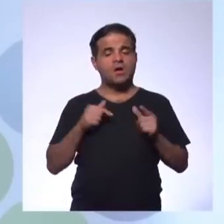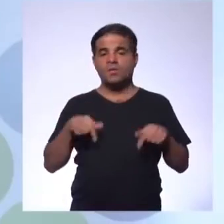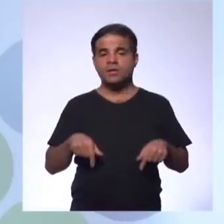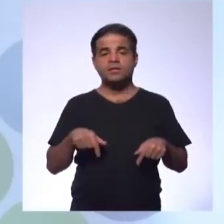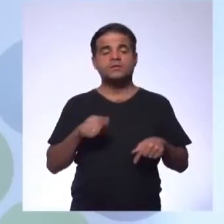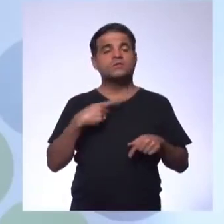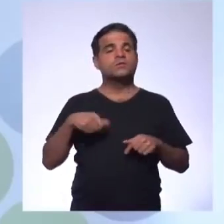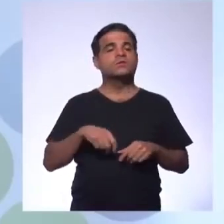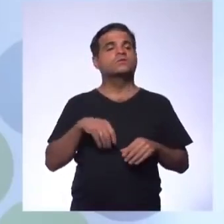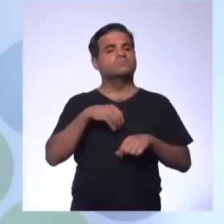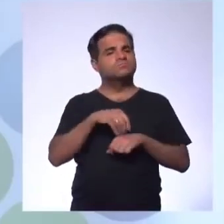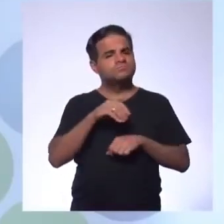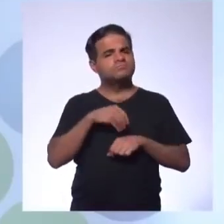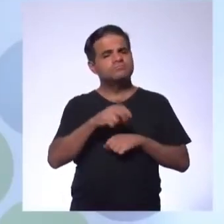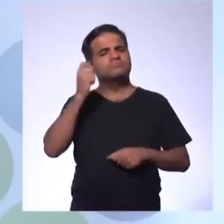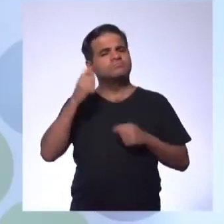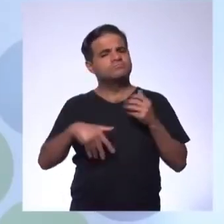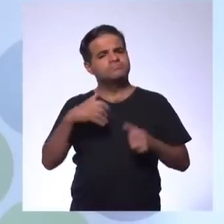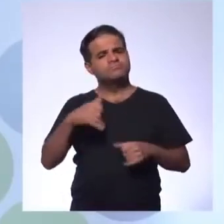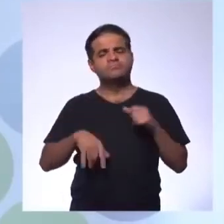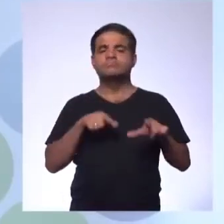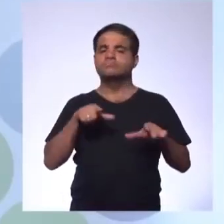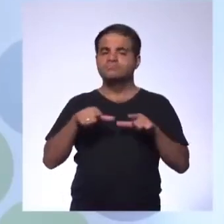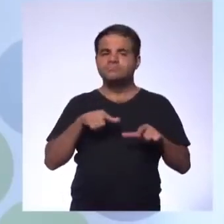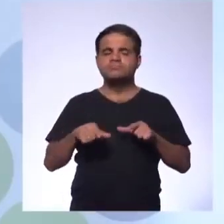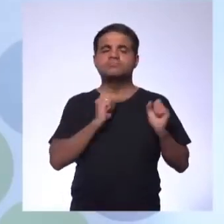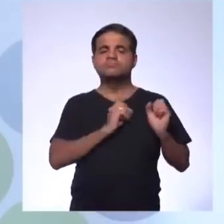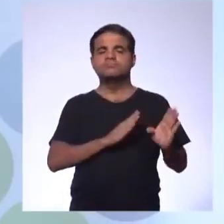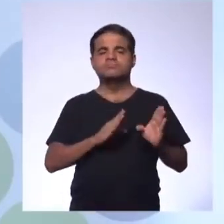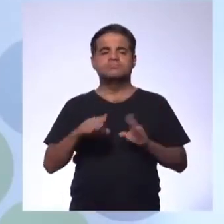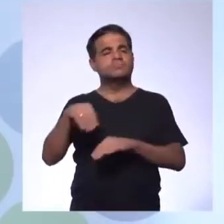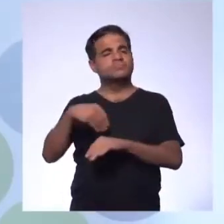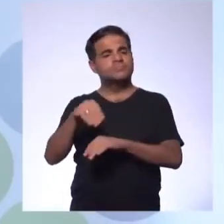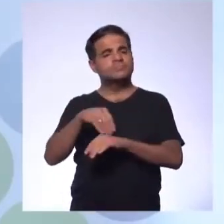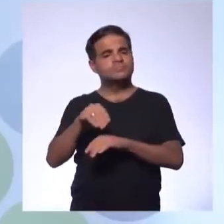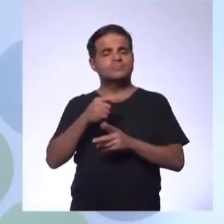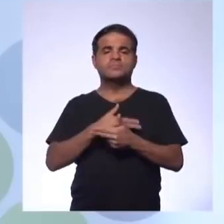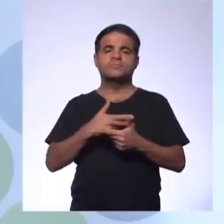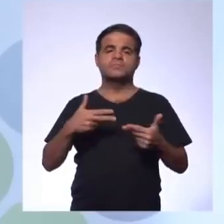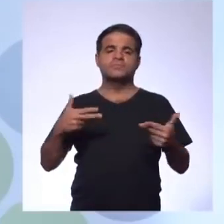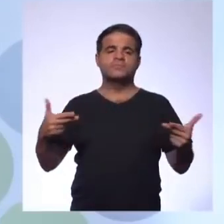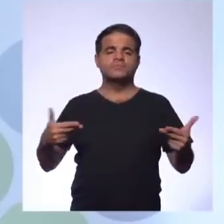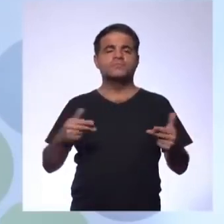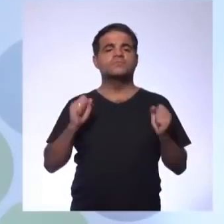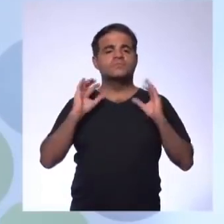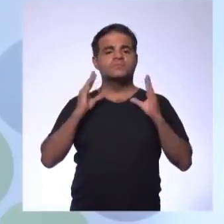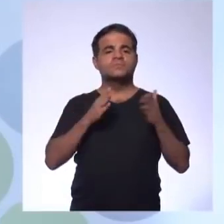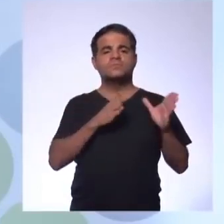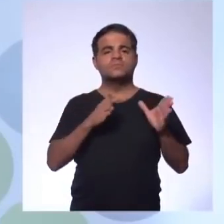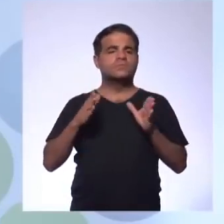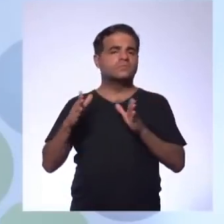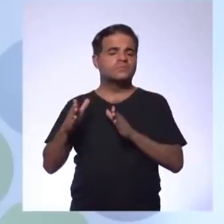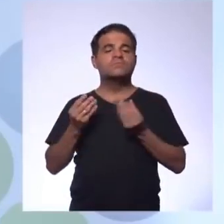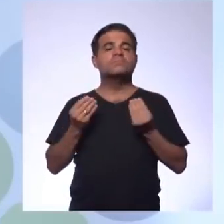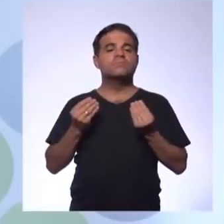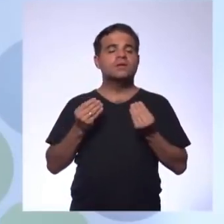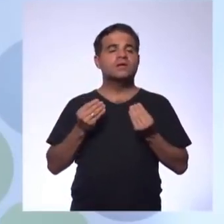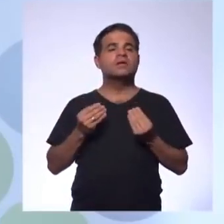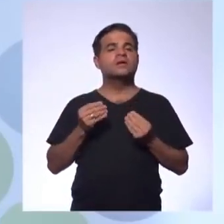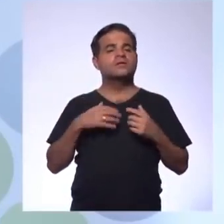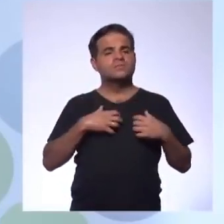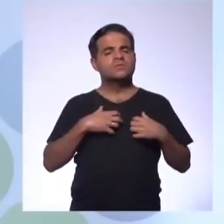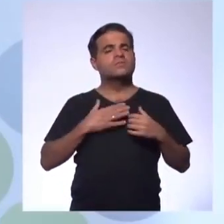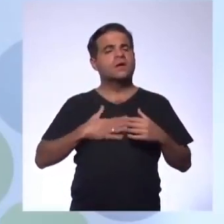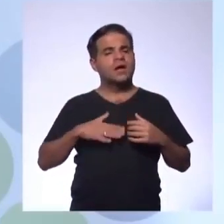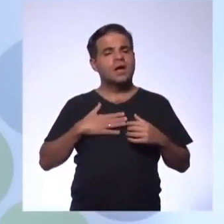A gente vai dissecar, vai conversar, vai trabalhar, vai organizar, acrescentar algumas coisas, organizar outras, para que, de maneira muito